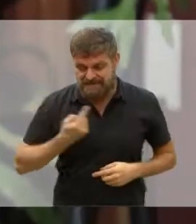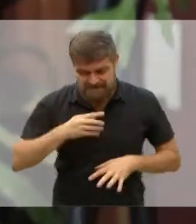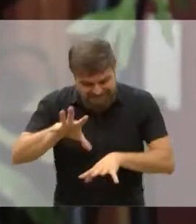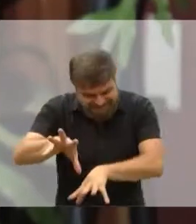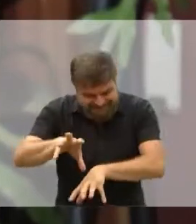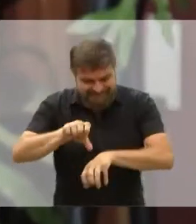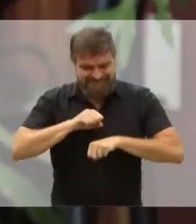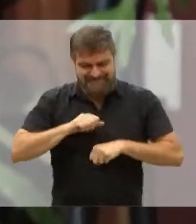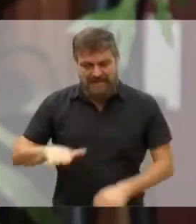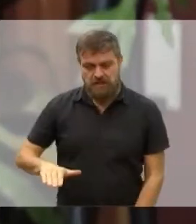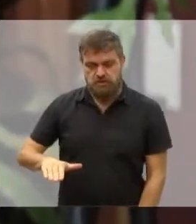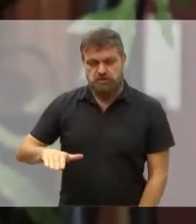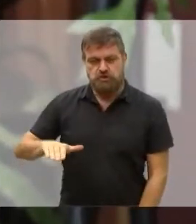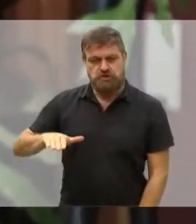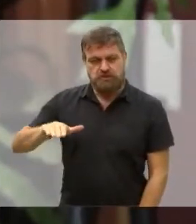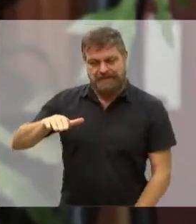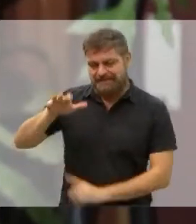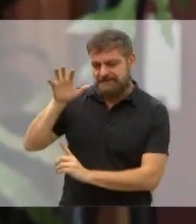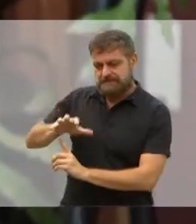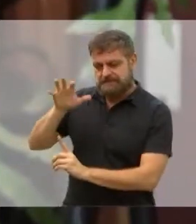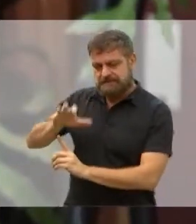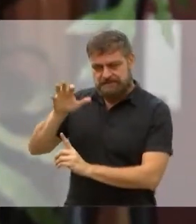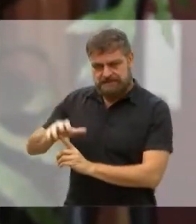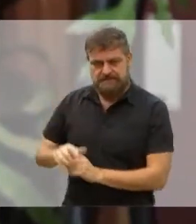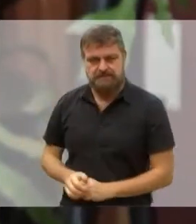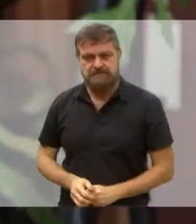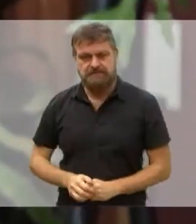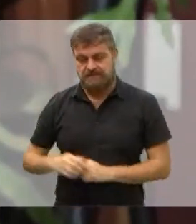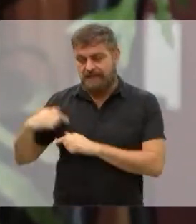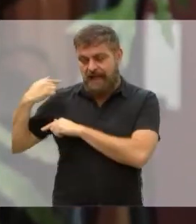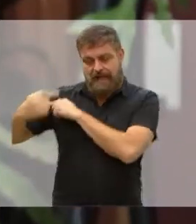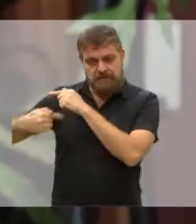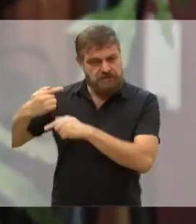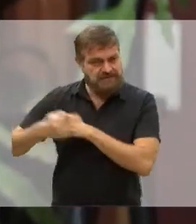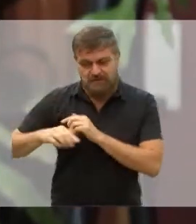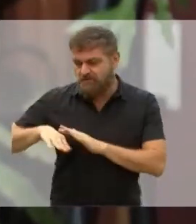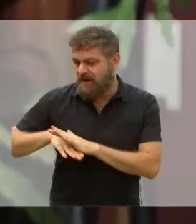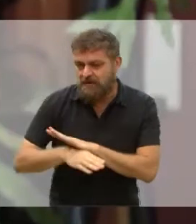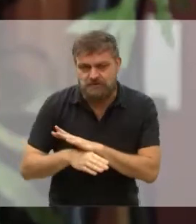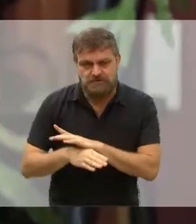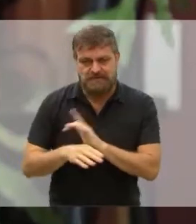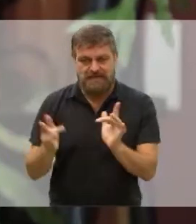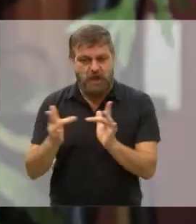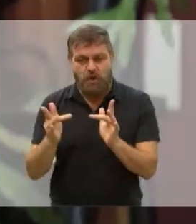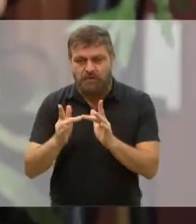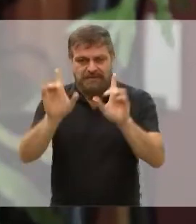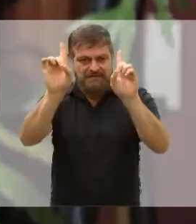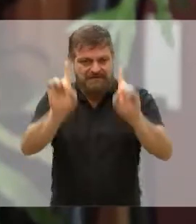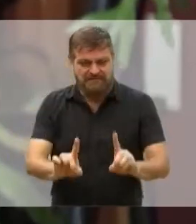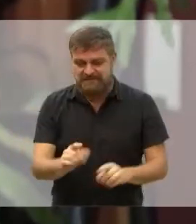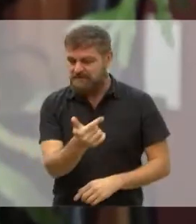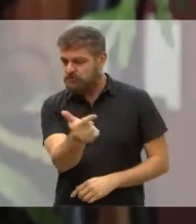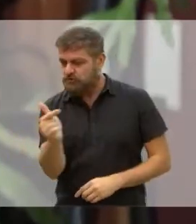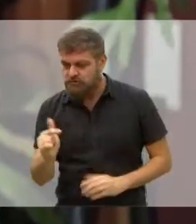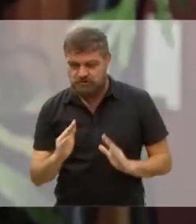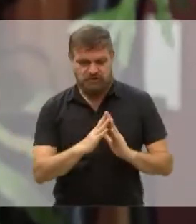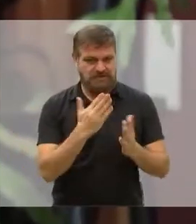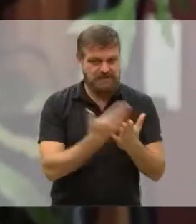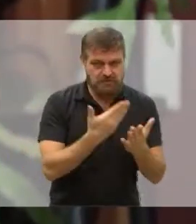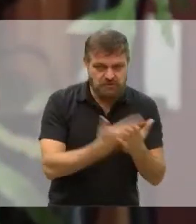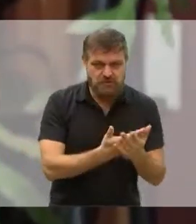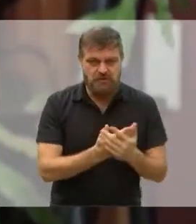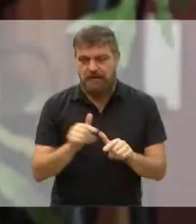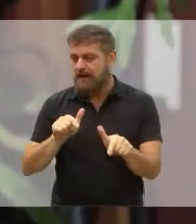né, da nossa criação. A nossa geração não foi acostumada a conviver com pessoas com deficiência na escola, no mercado de